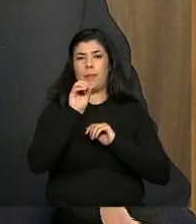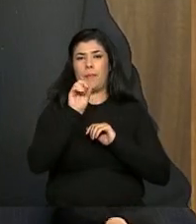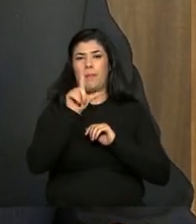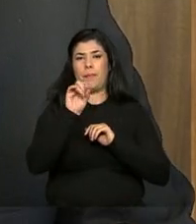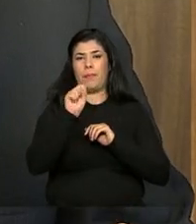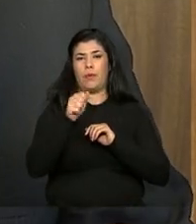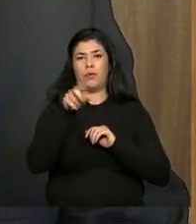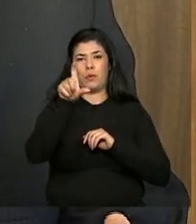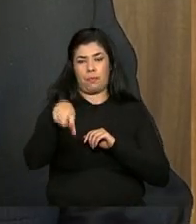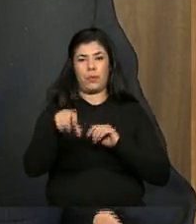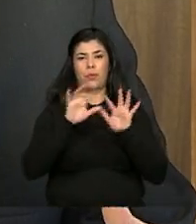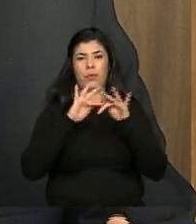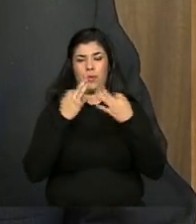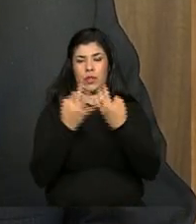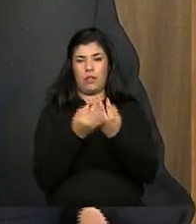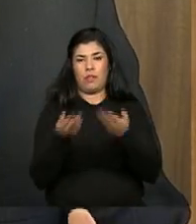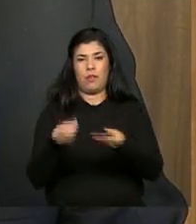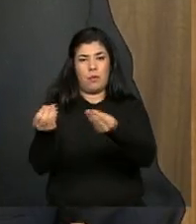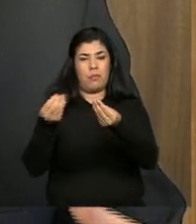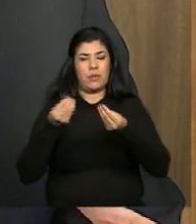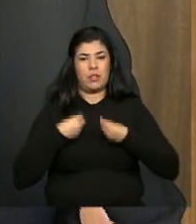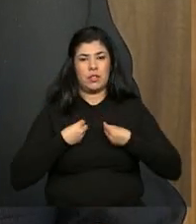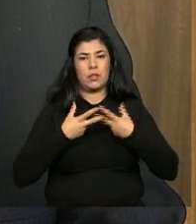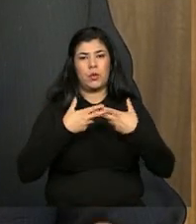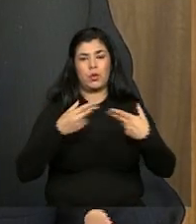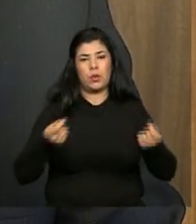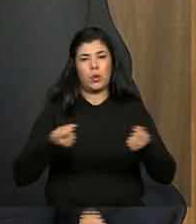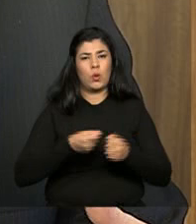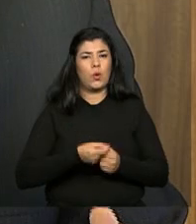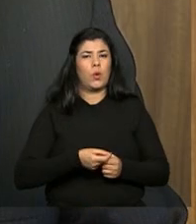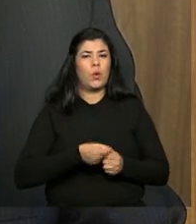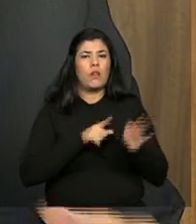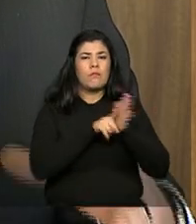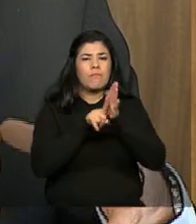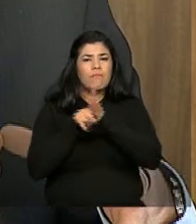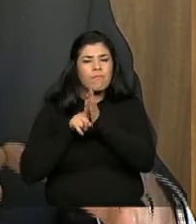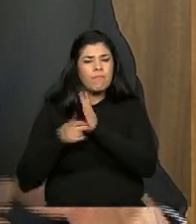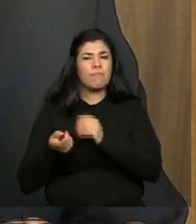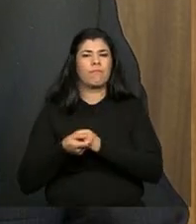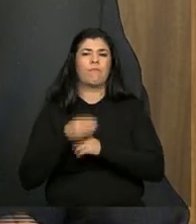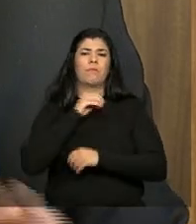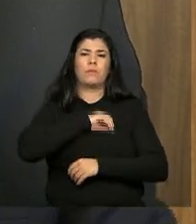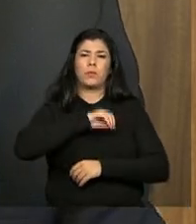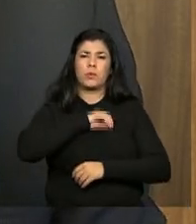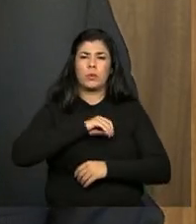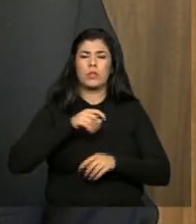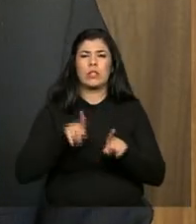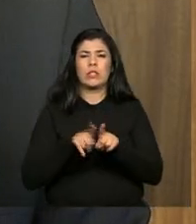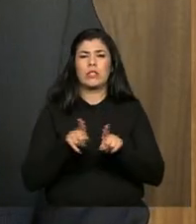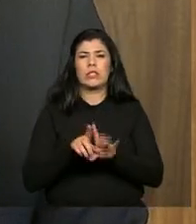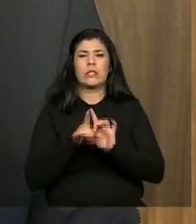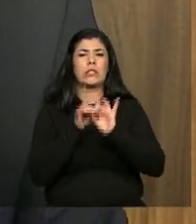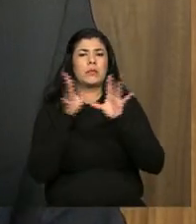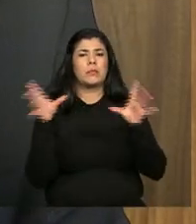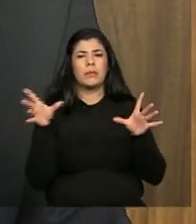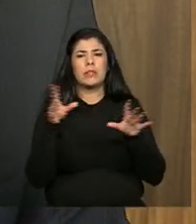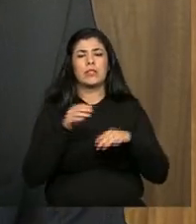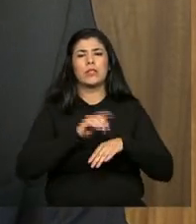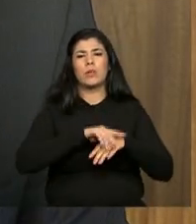correcto republicanos de quem tem acesso à rede analisado é fiscalizada com Independência como